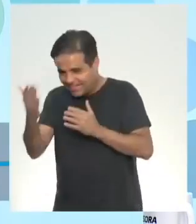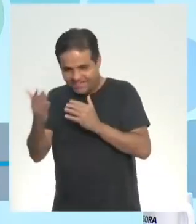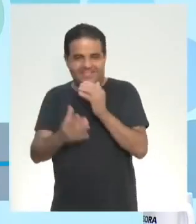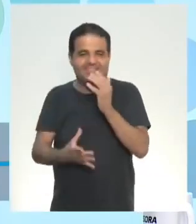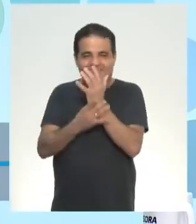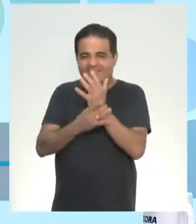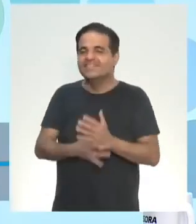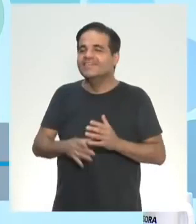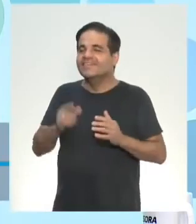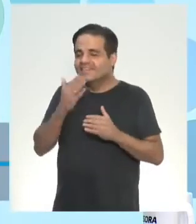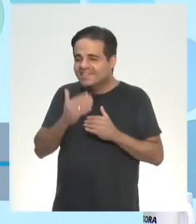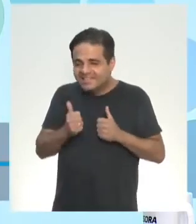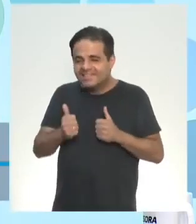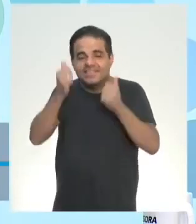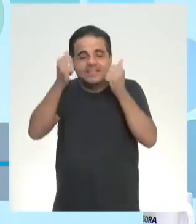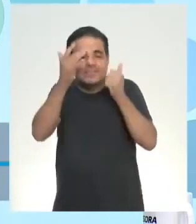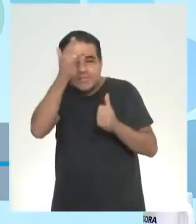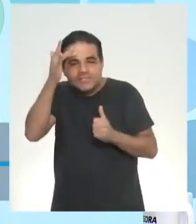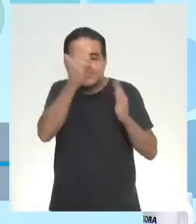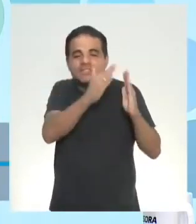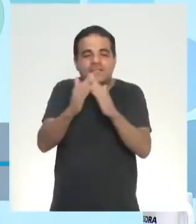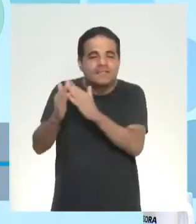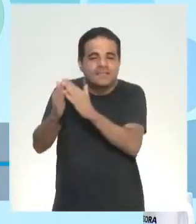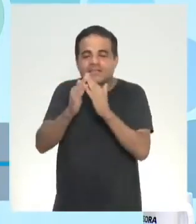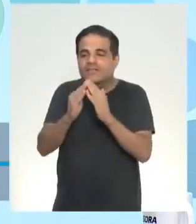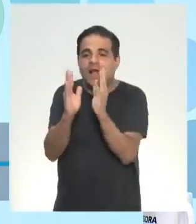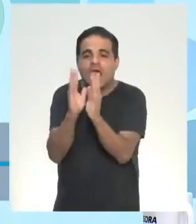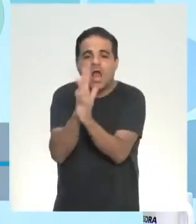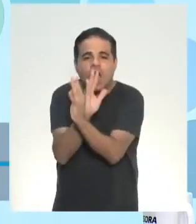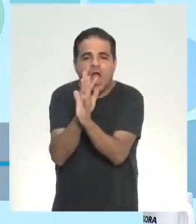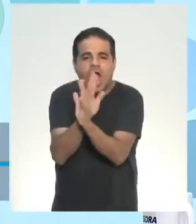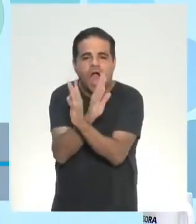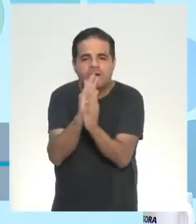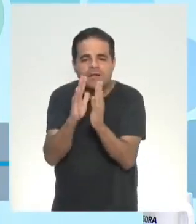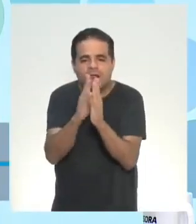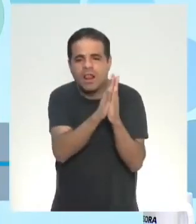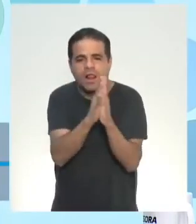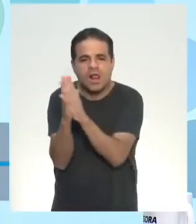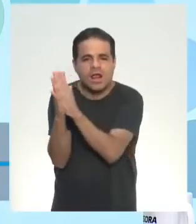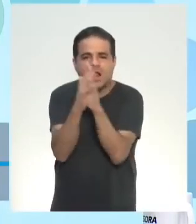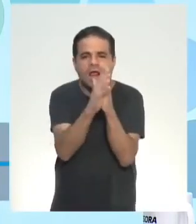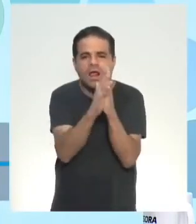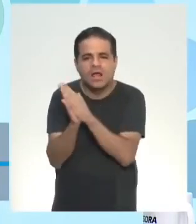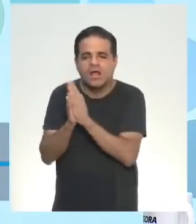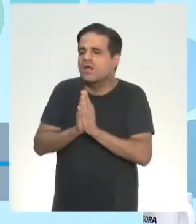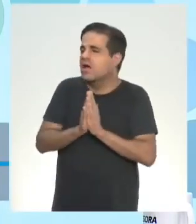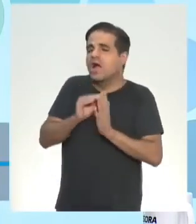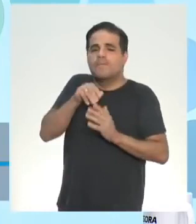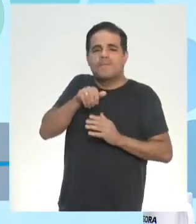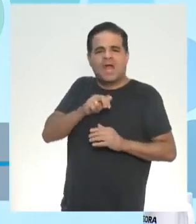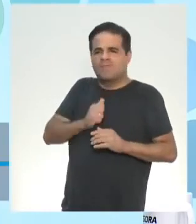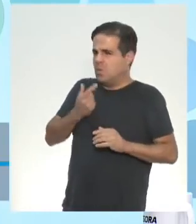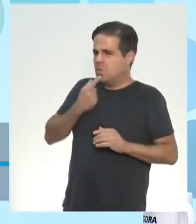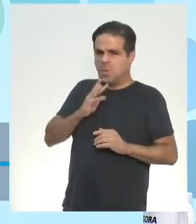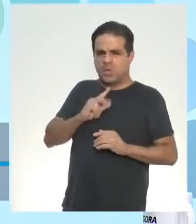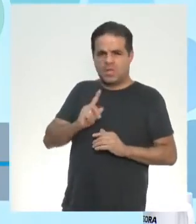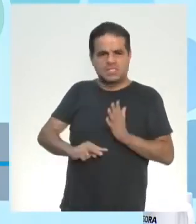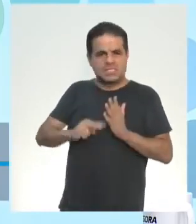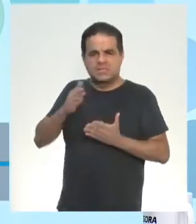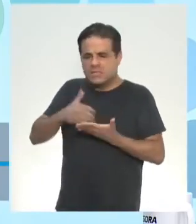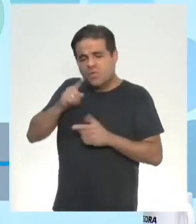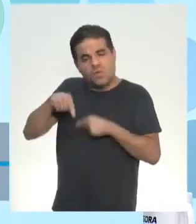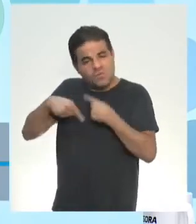professores tinham falado aqui, pessoas que vivem aglomeradas. A Mayara falou que não conhece esse livro, vai ler um pouquinho